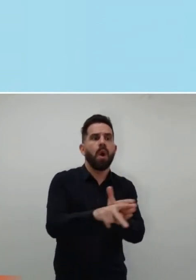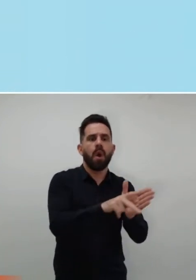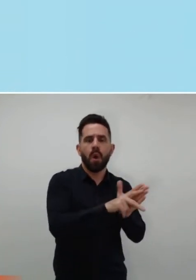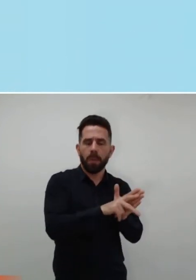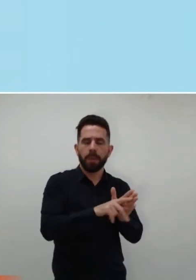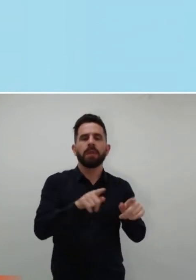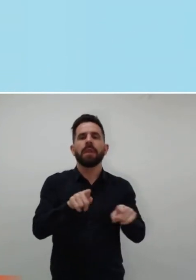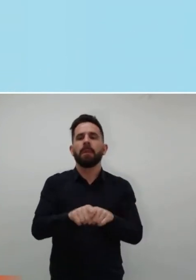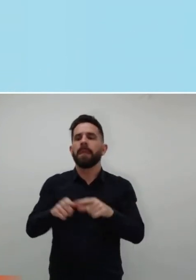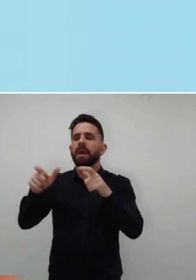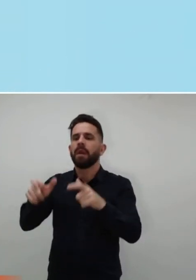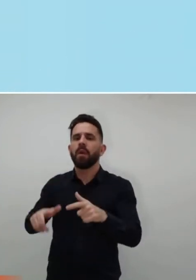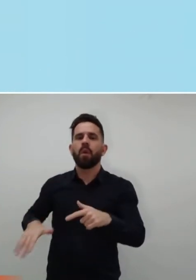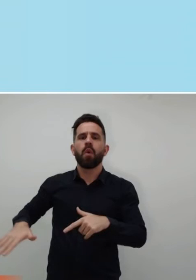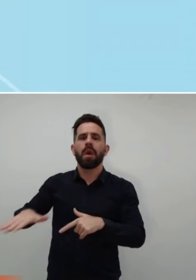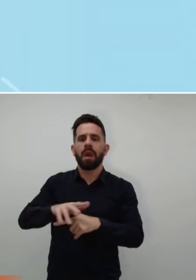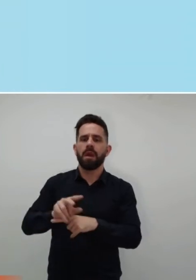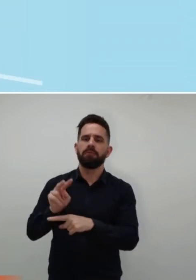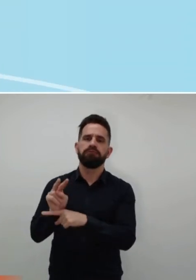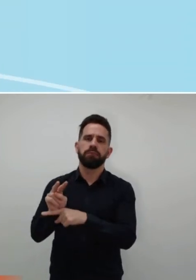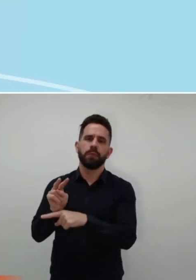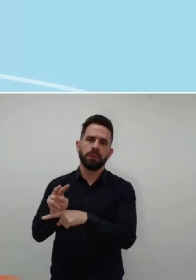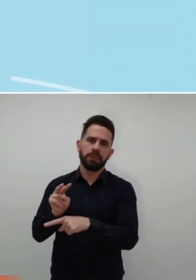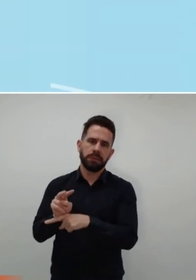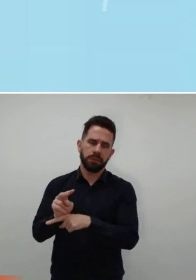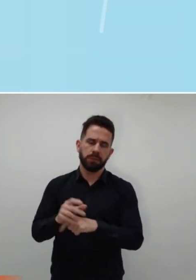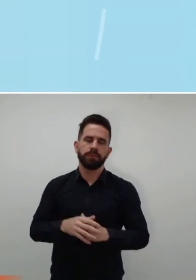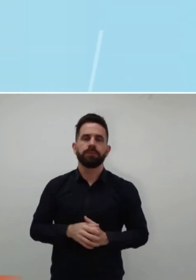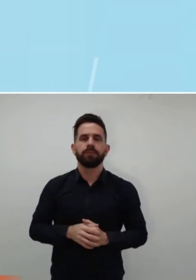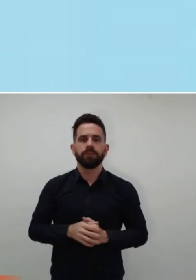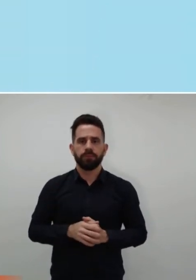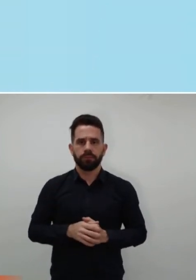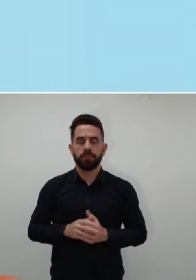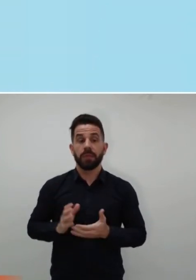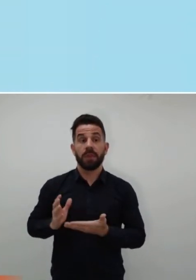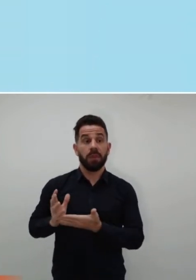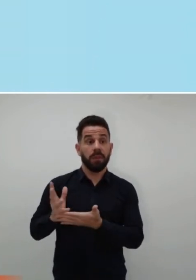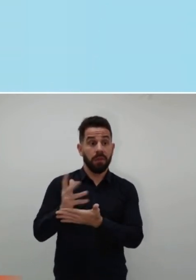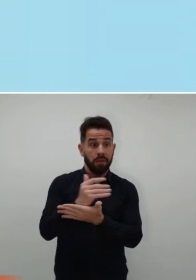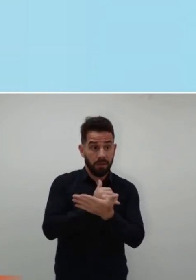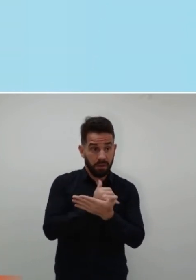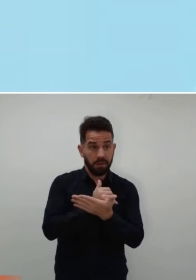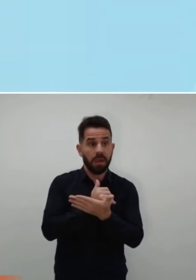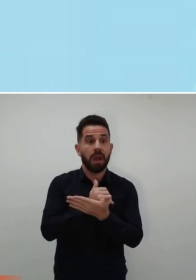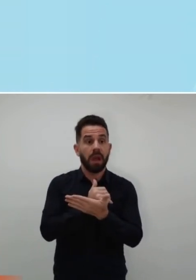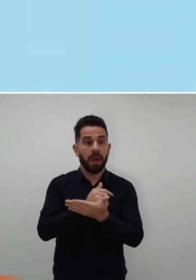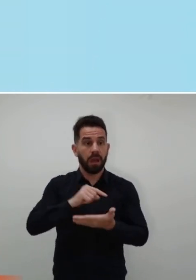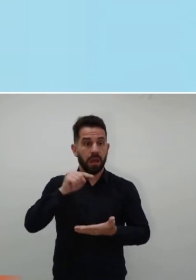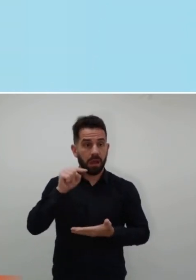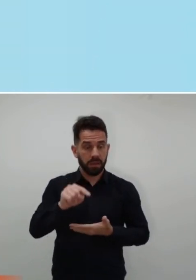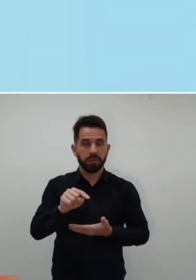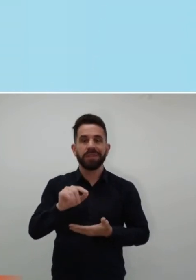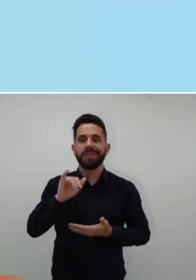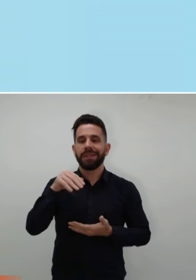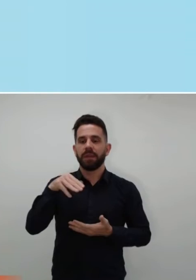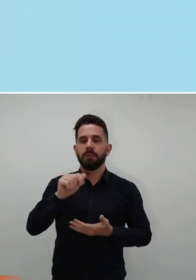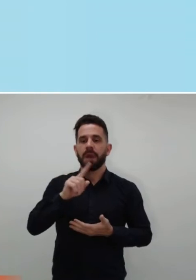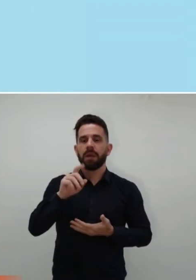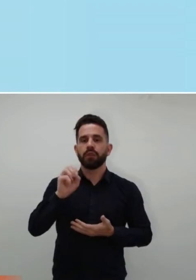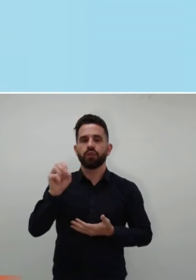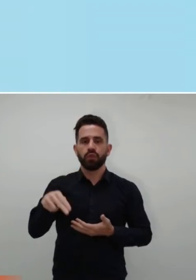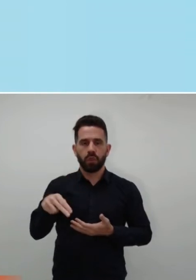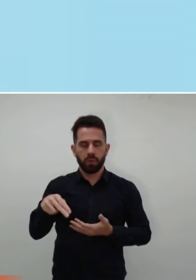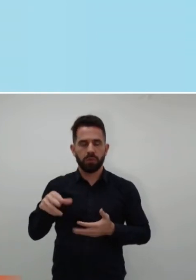de proteção ambiental. Esses dados do IMAZON, eles diferem de informações divulgadas pelo